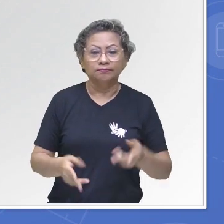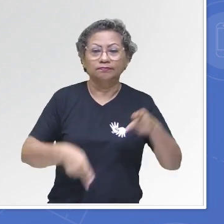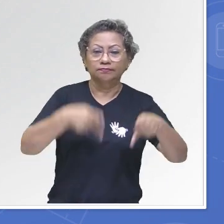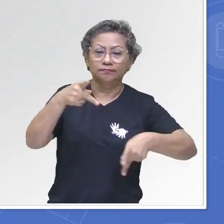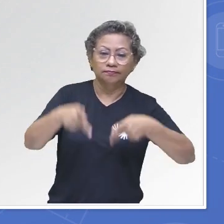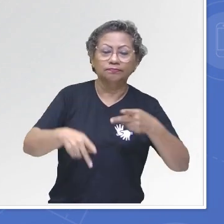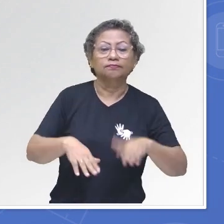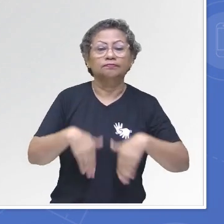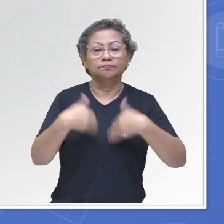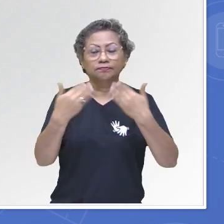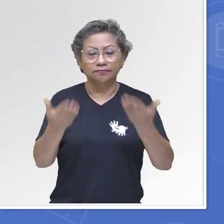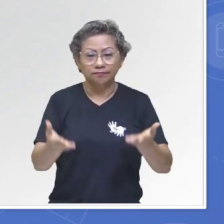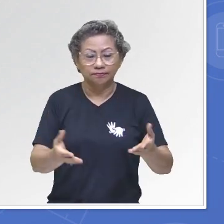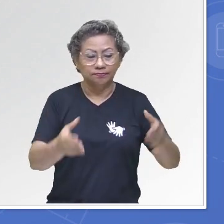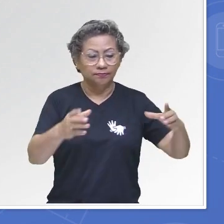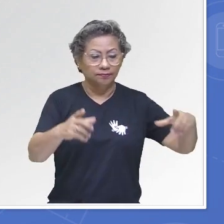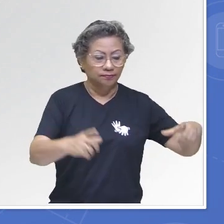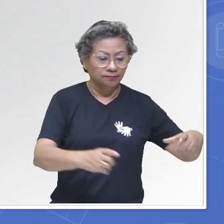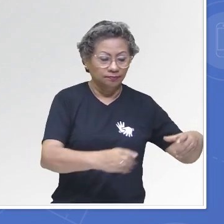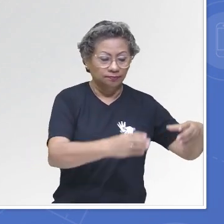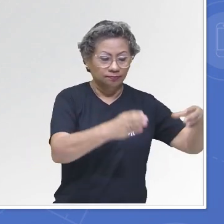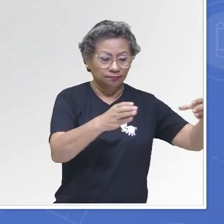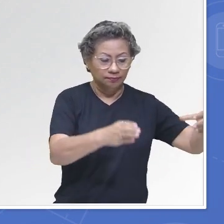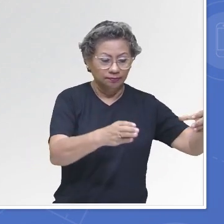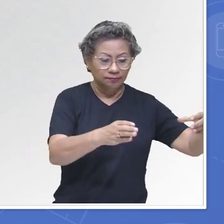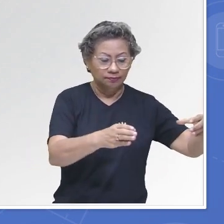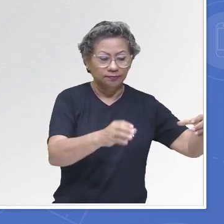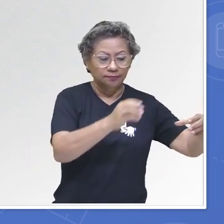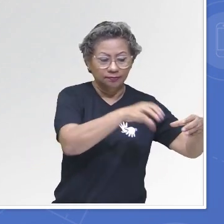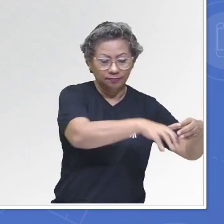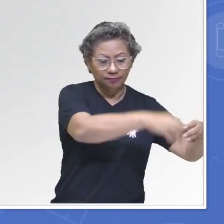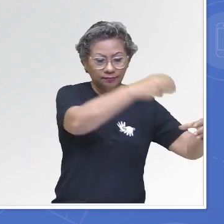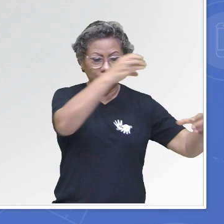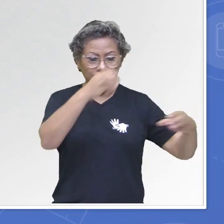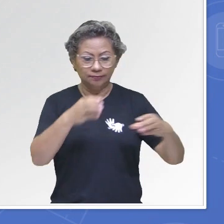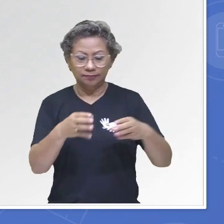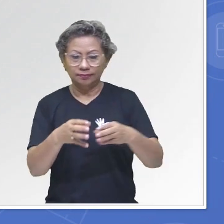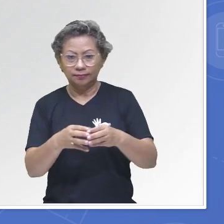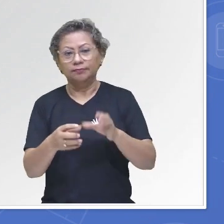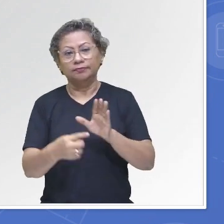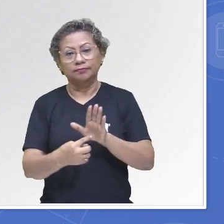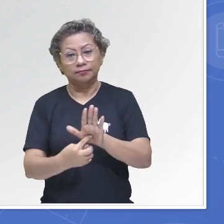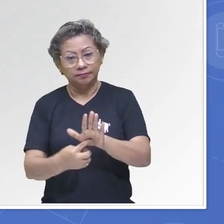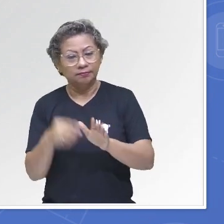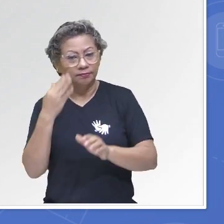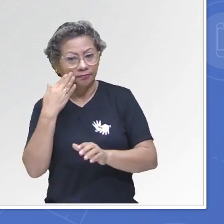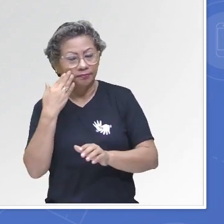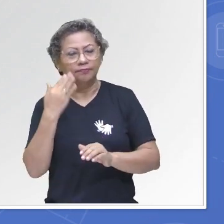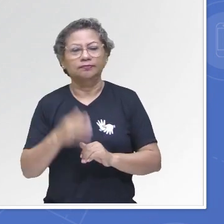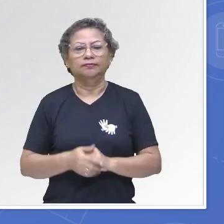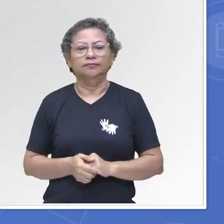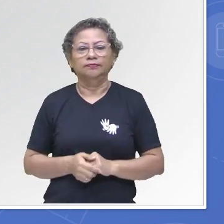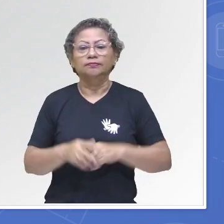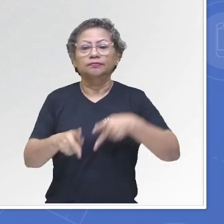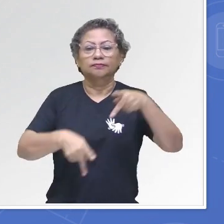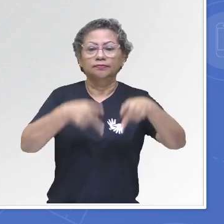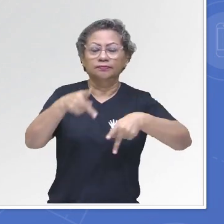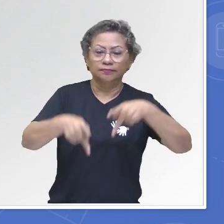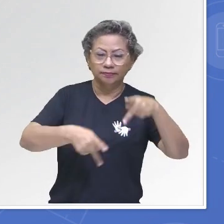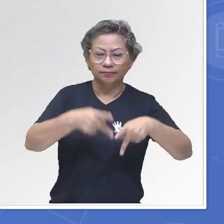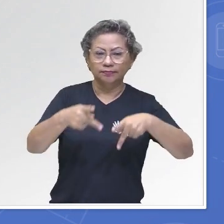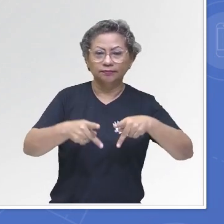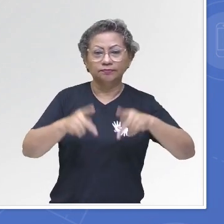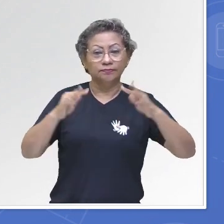vai ser a amostra para esse contexto, né? No caso aí, a população vai ser a